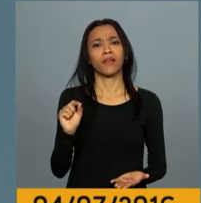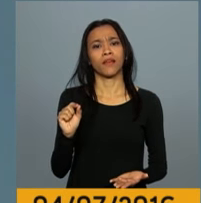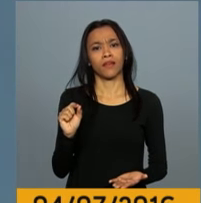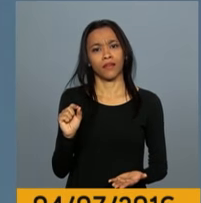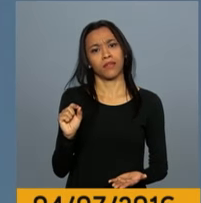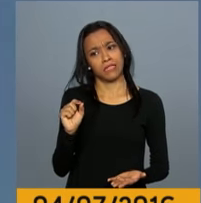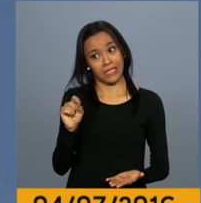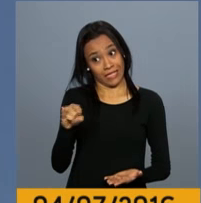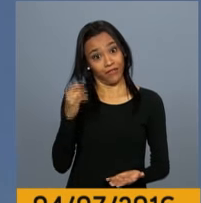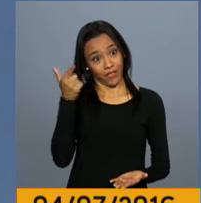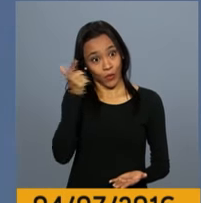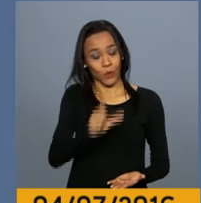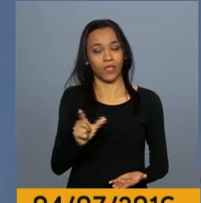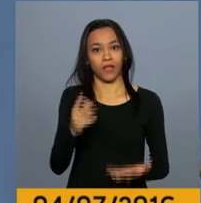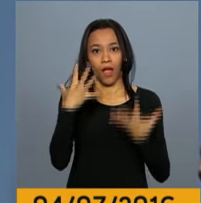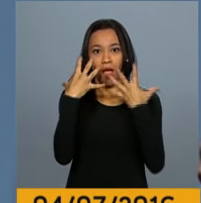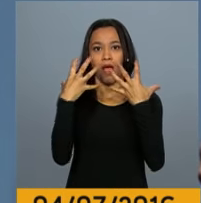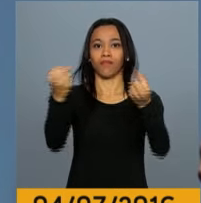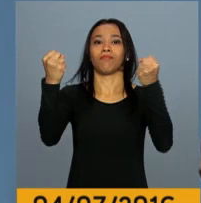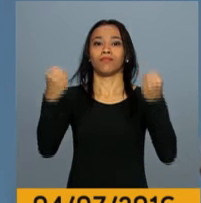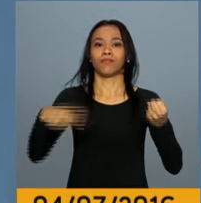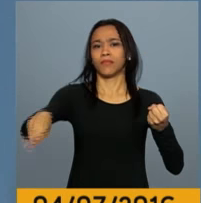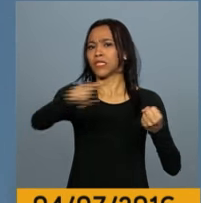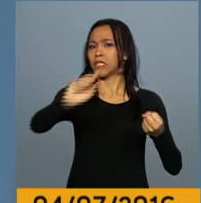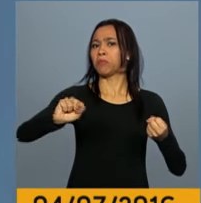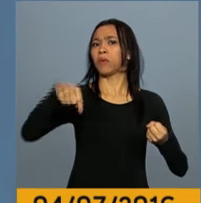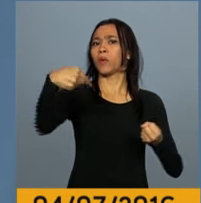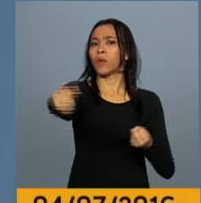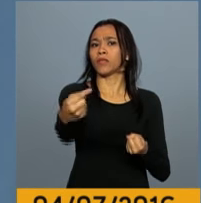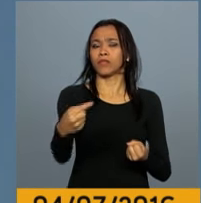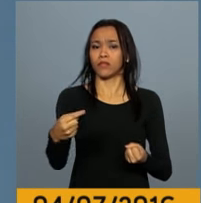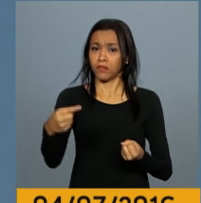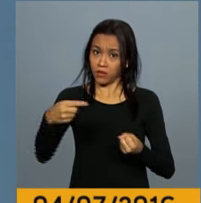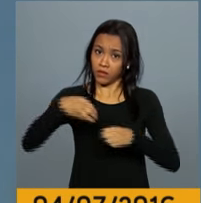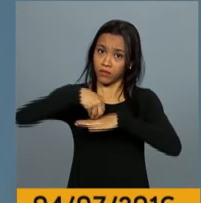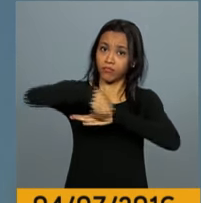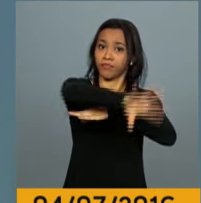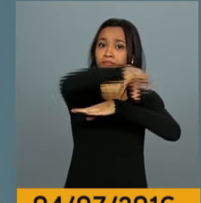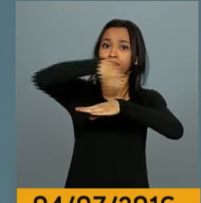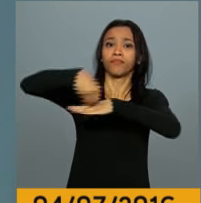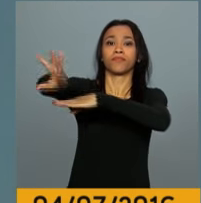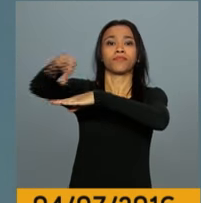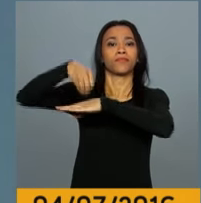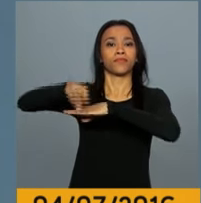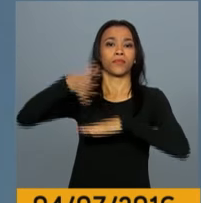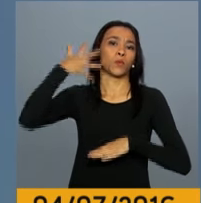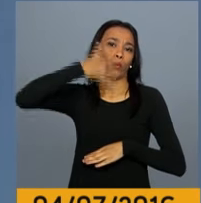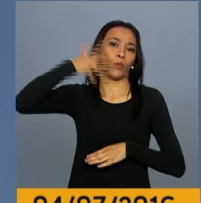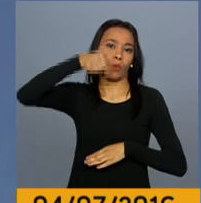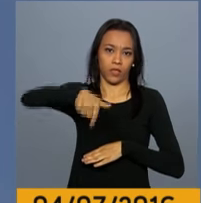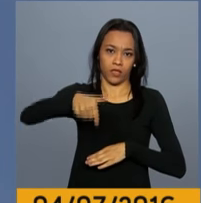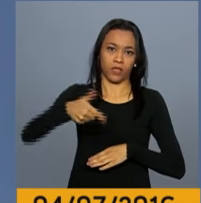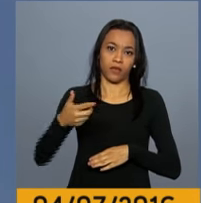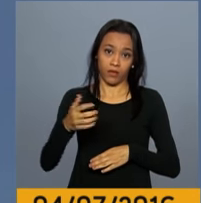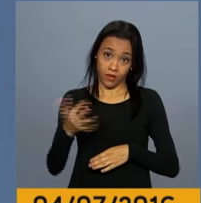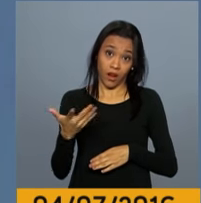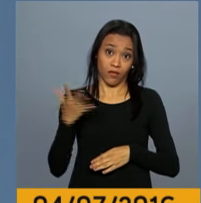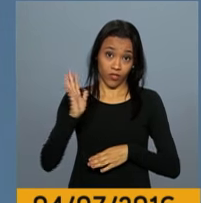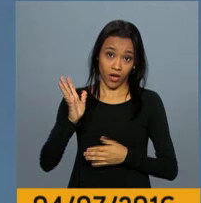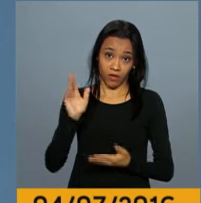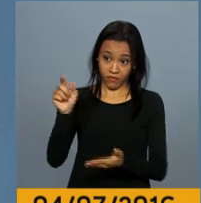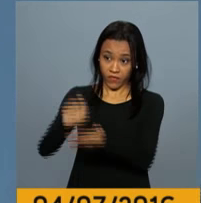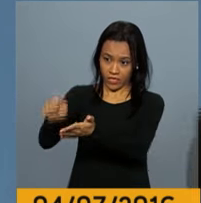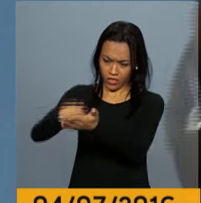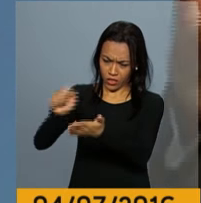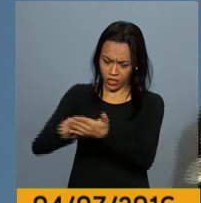se convencerem, que possam depois levar adiante esta fala. Até confesso que fizeram um discurso escrito aqui